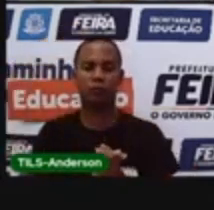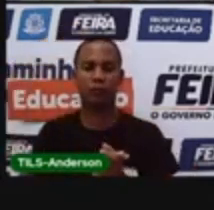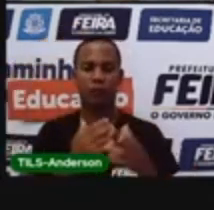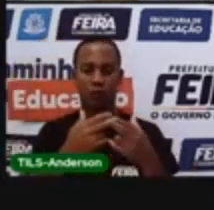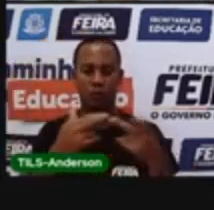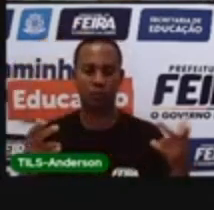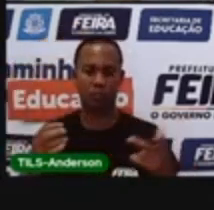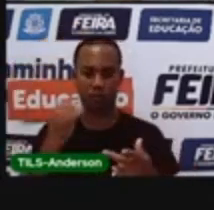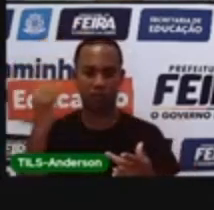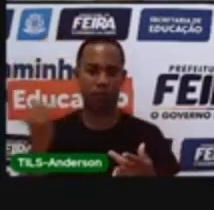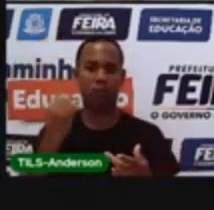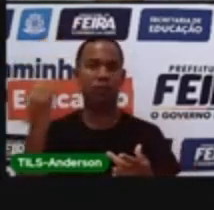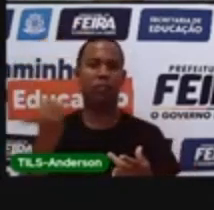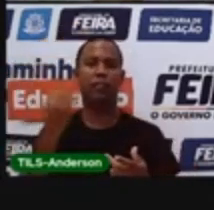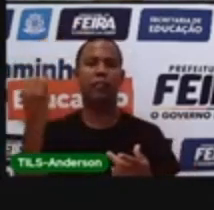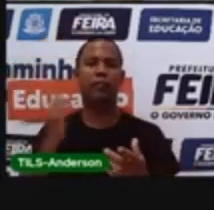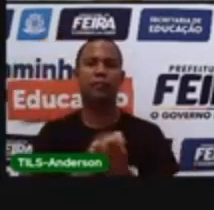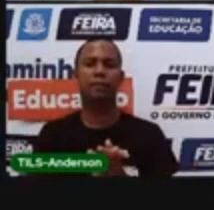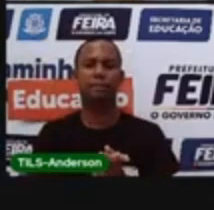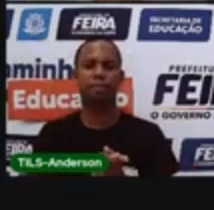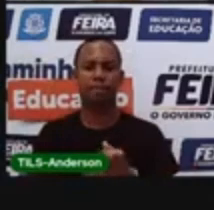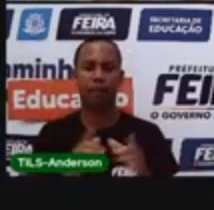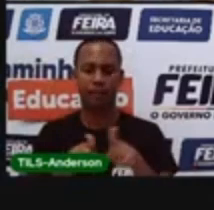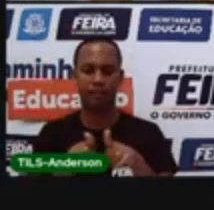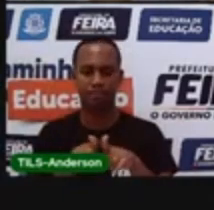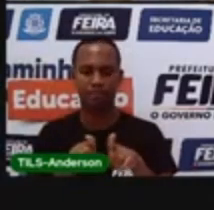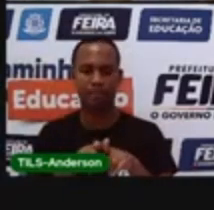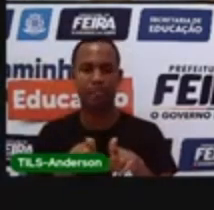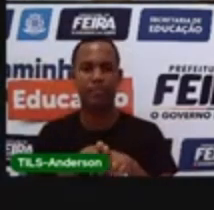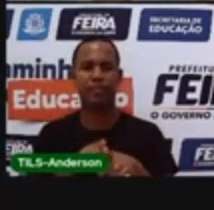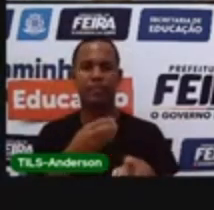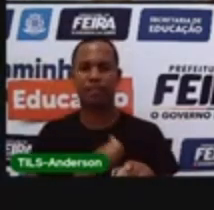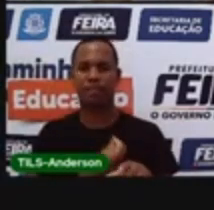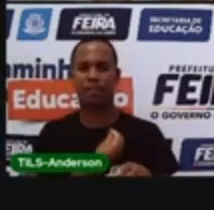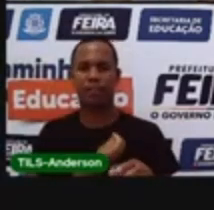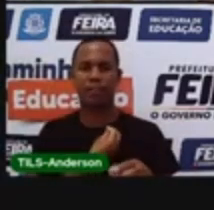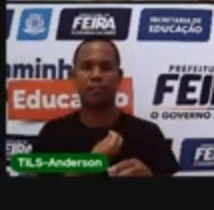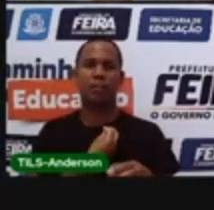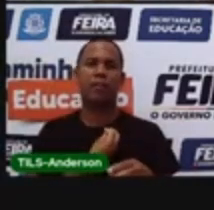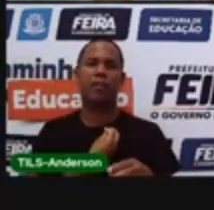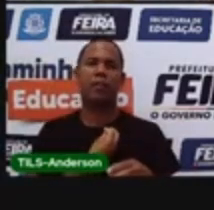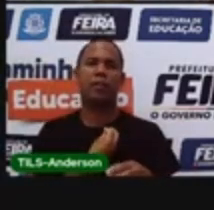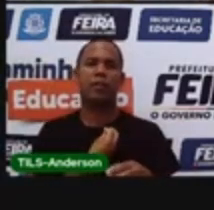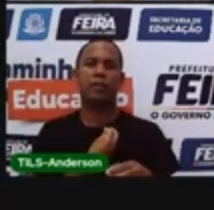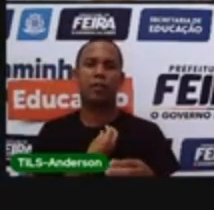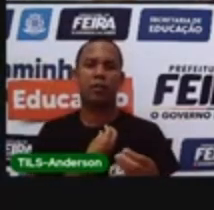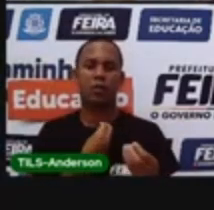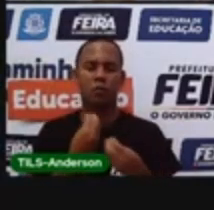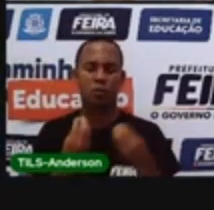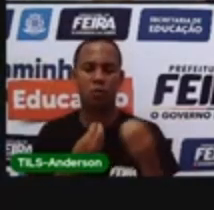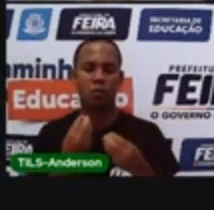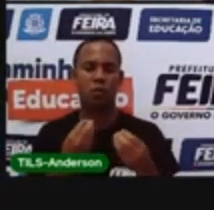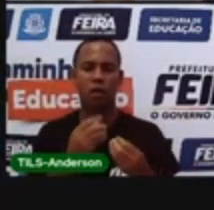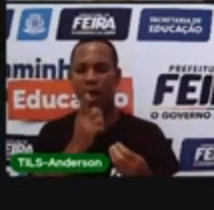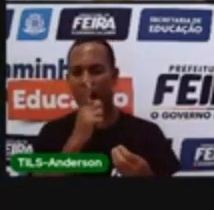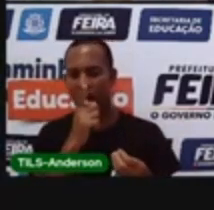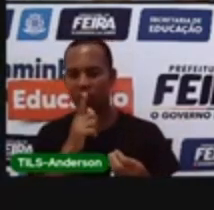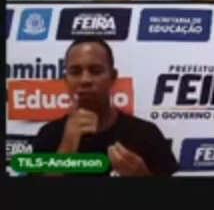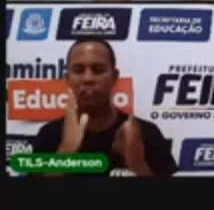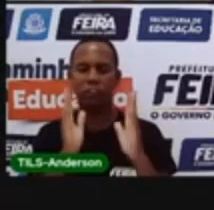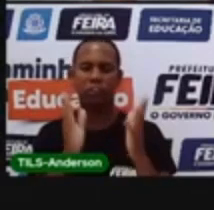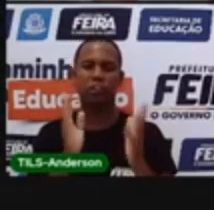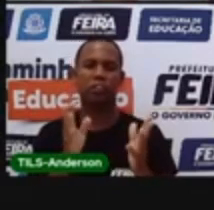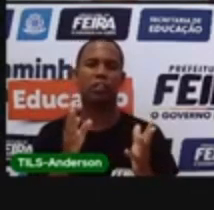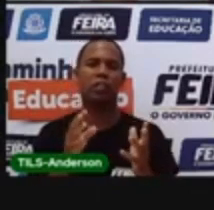né? Que faz parte do saneamento básico. A gente falou sobre água, a gente falou sobre rede de esgoto, a gente